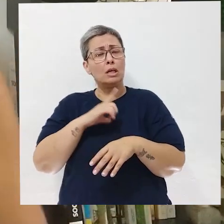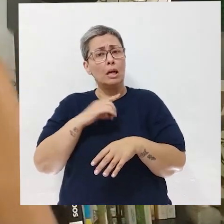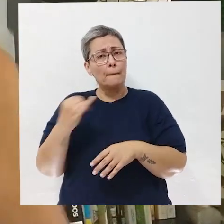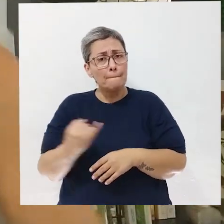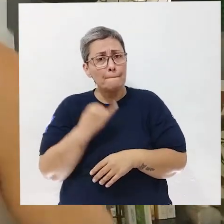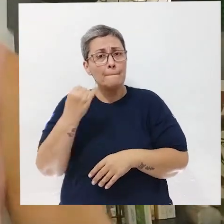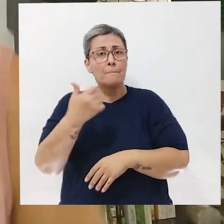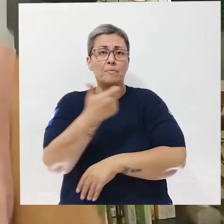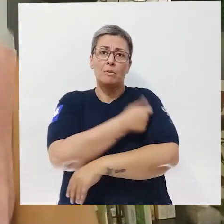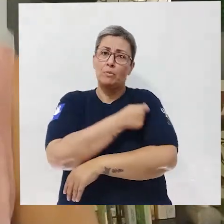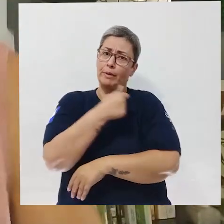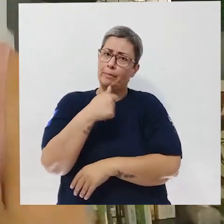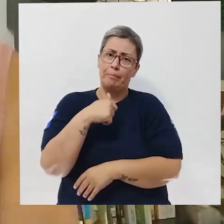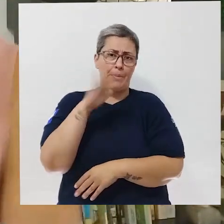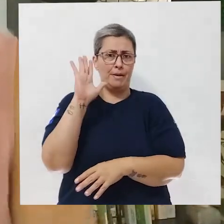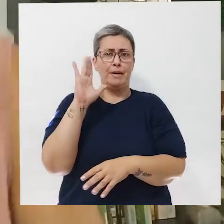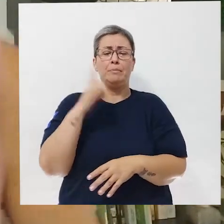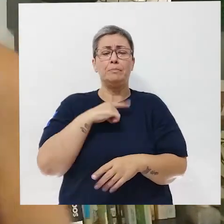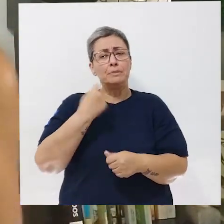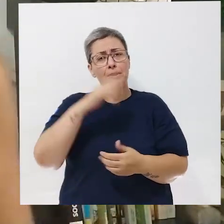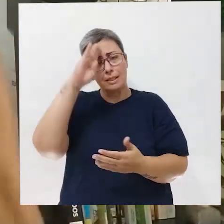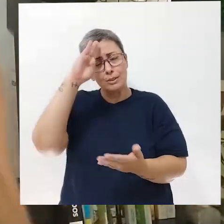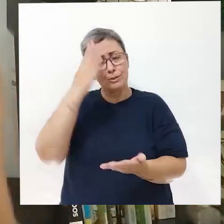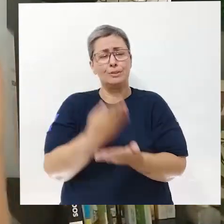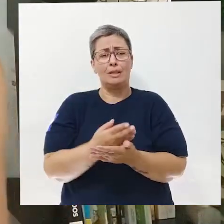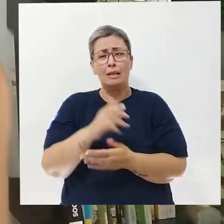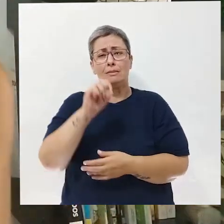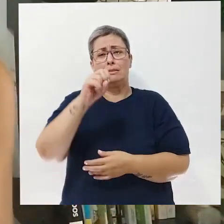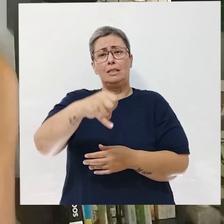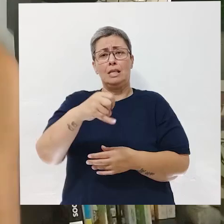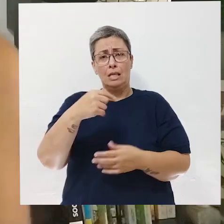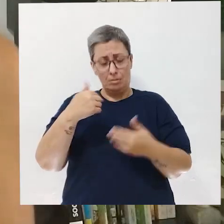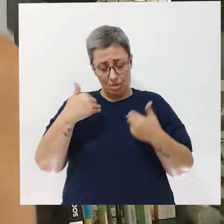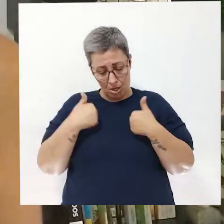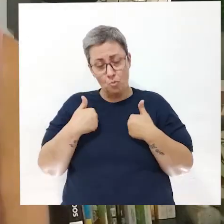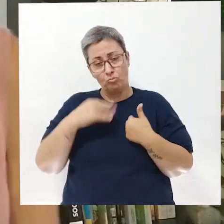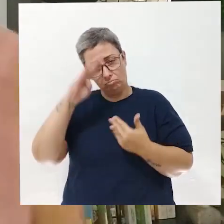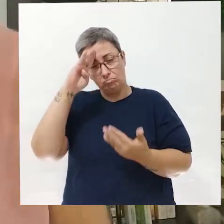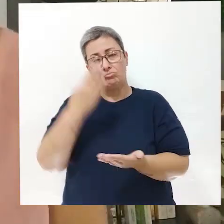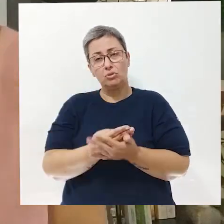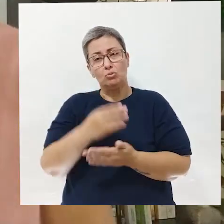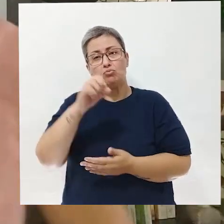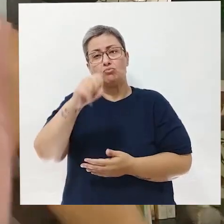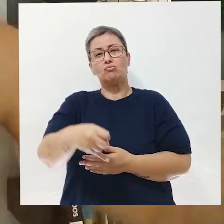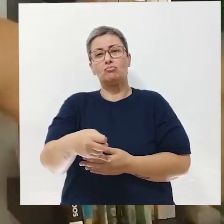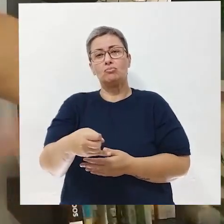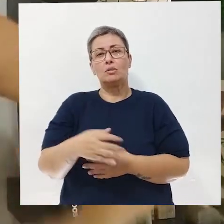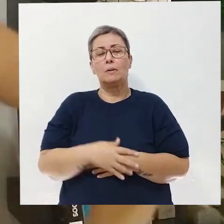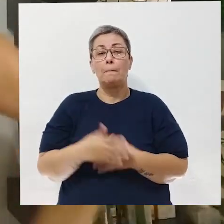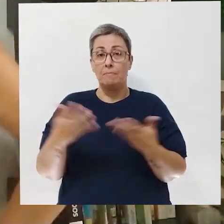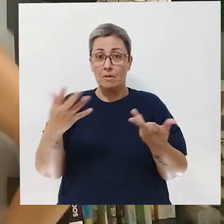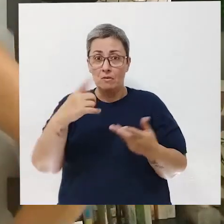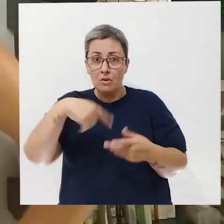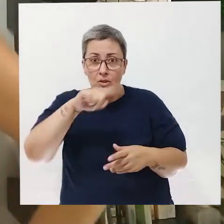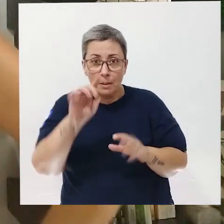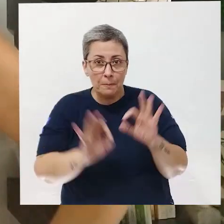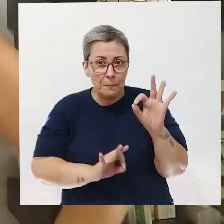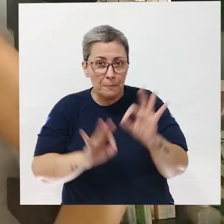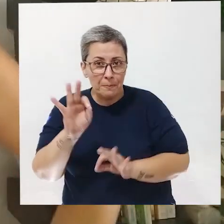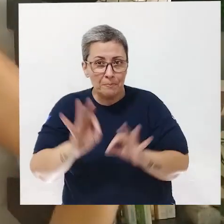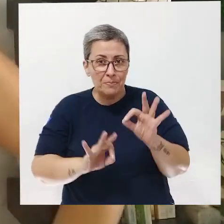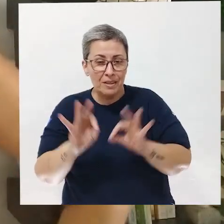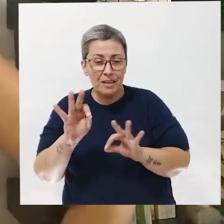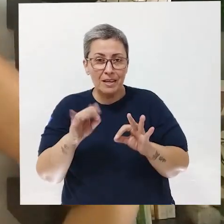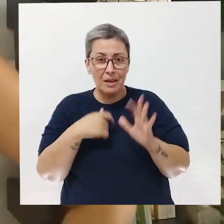de se vacinar é muito maior. Você tem que acreditar nisso. Bom, eu acredito. E aí, vocês estão preparados para